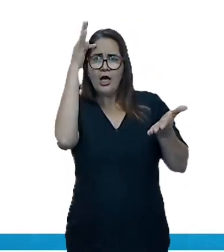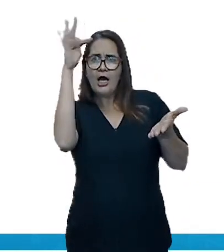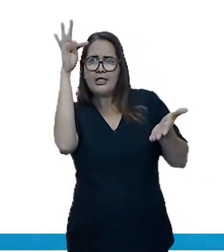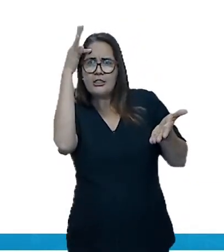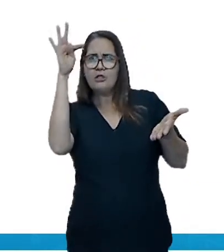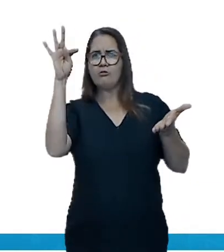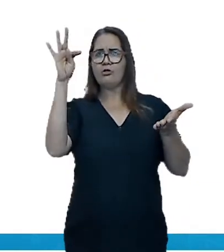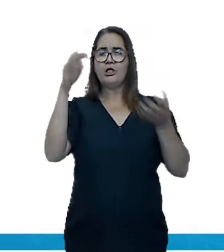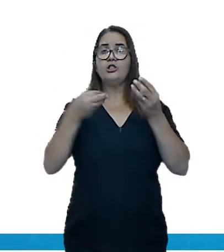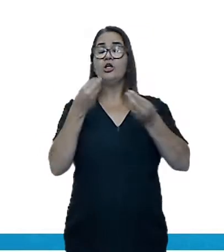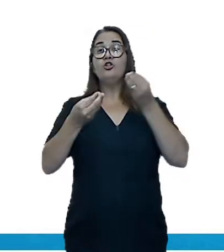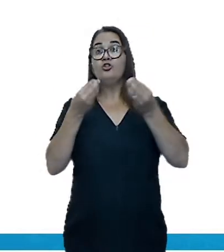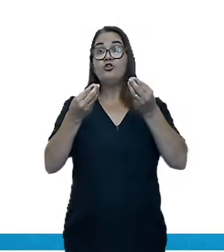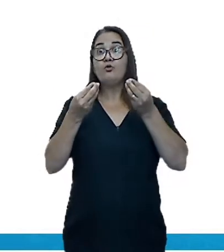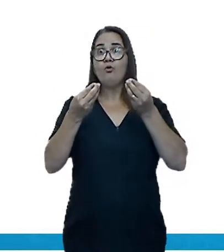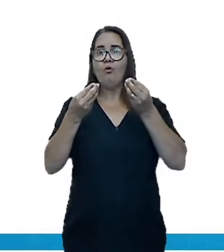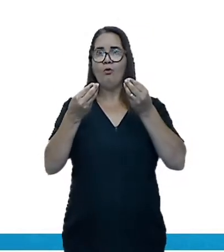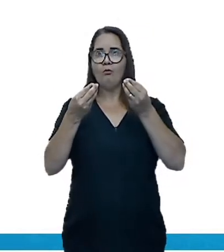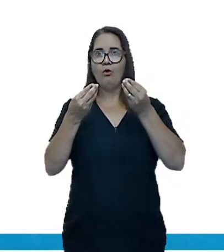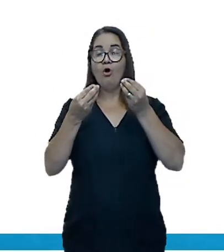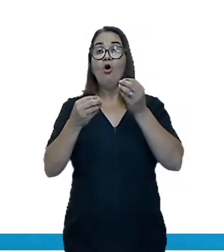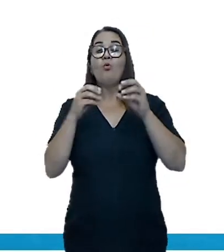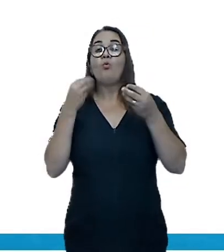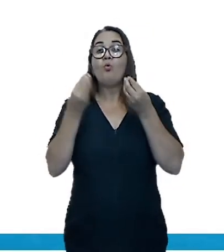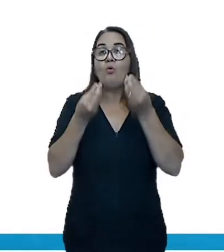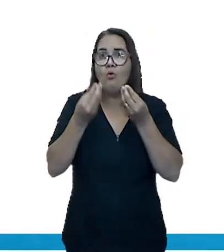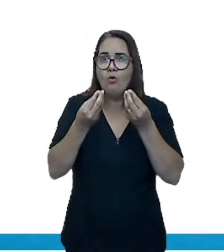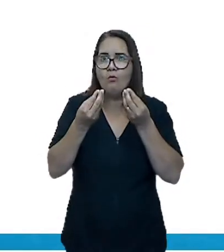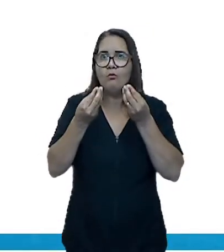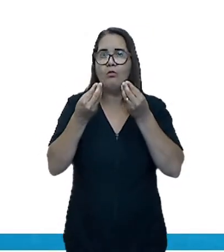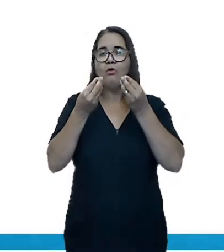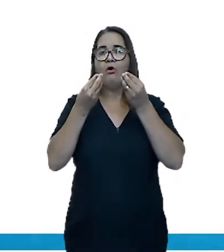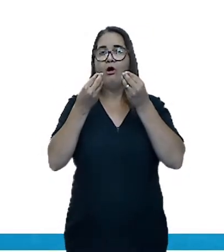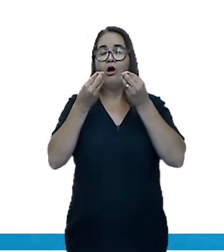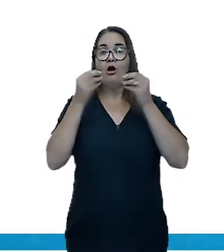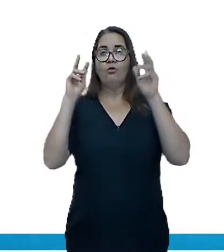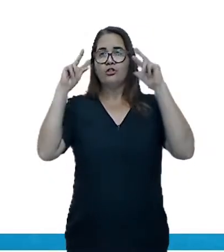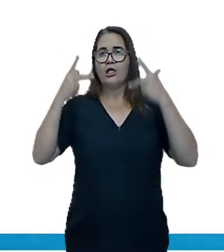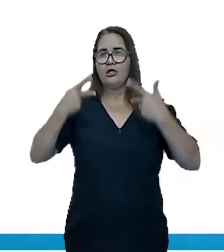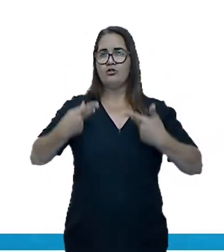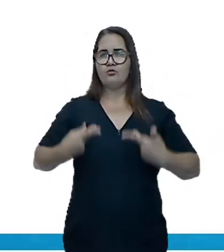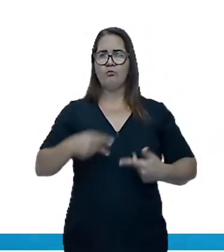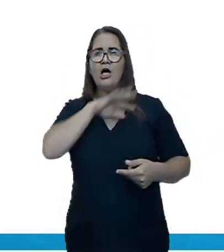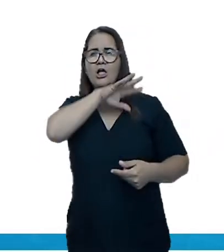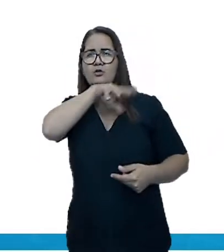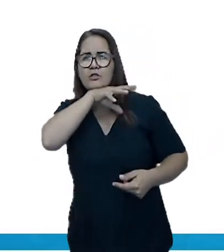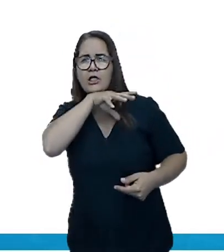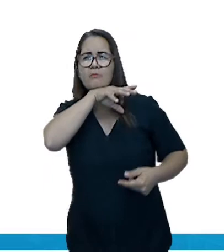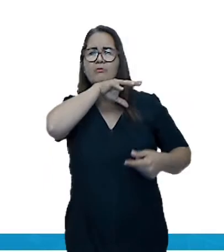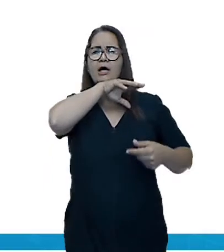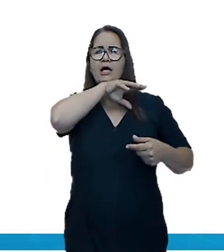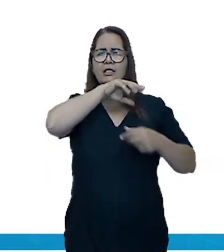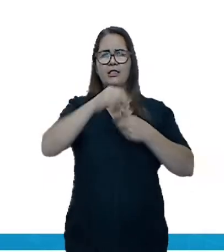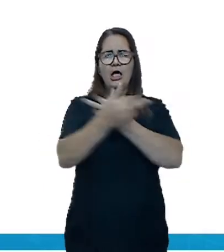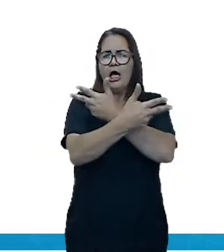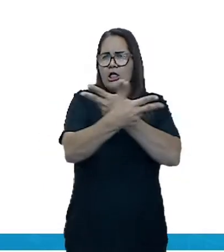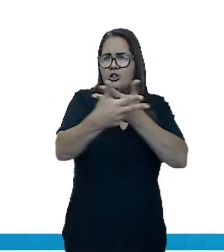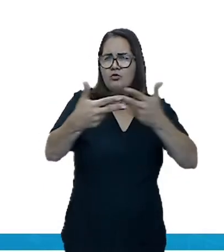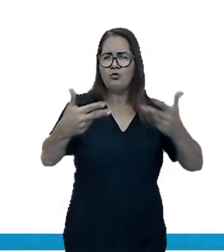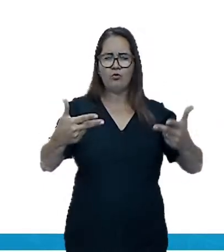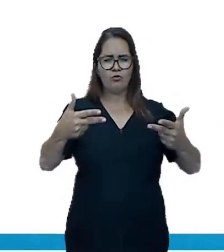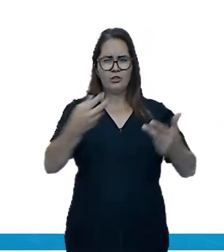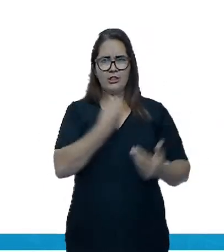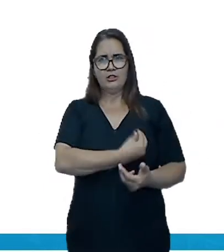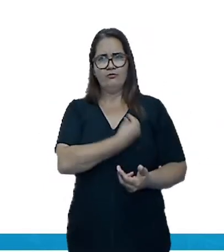vivos que habitam o nosso planeta Terra. As bases dessa teoria foram criadas pelos naturalistas